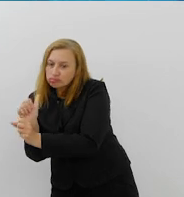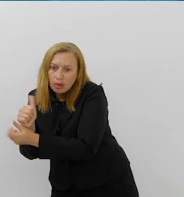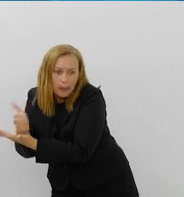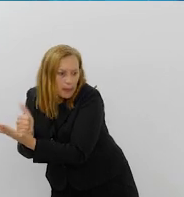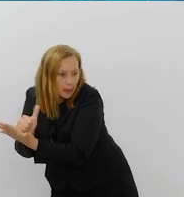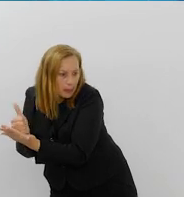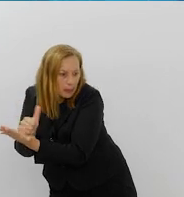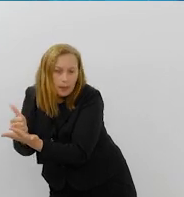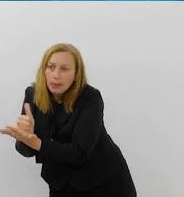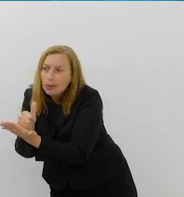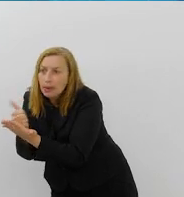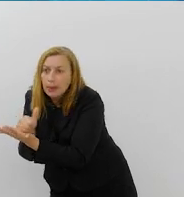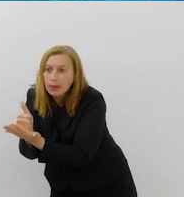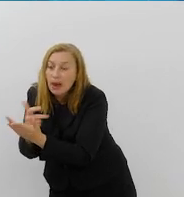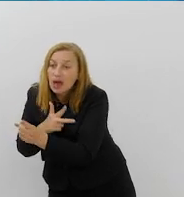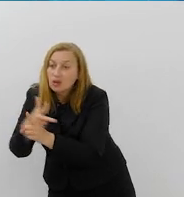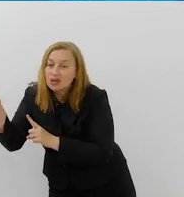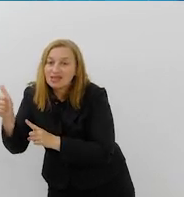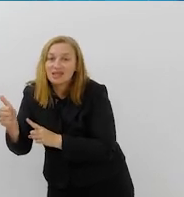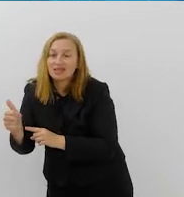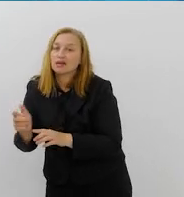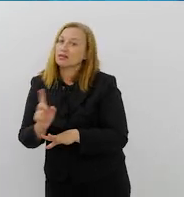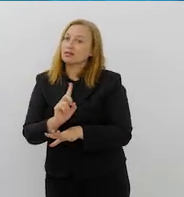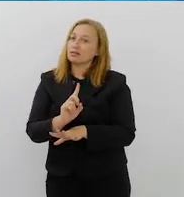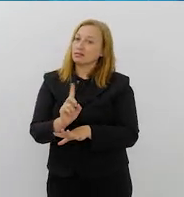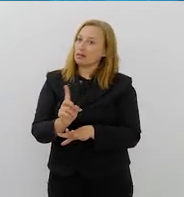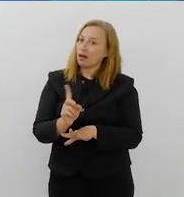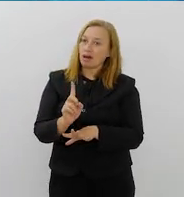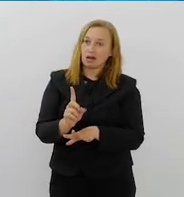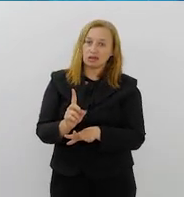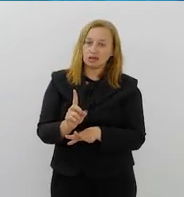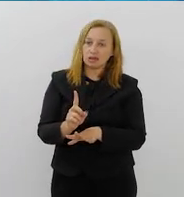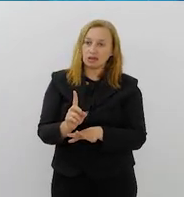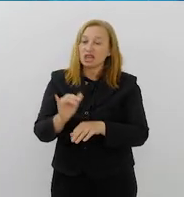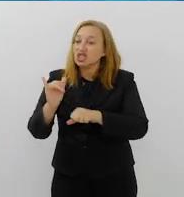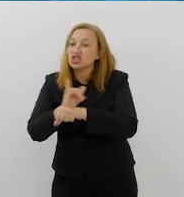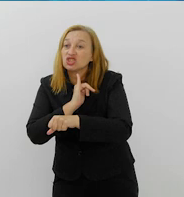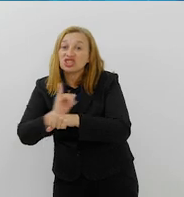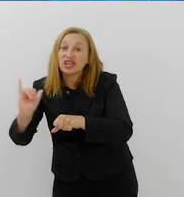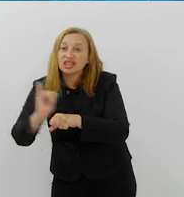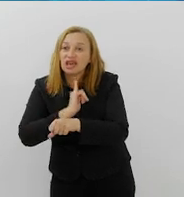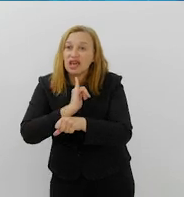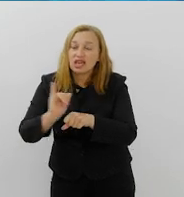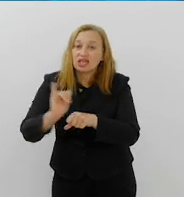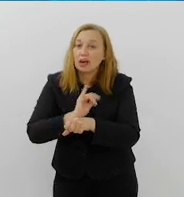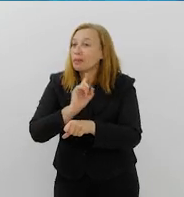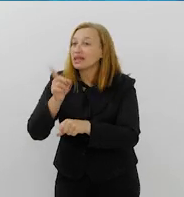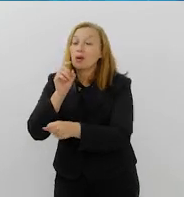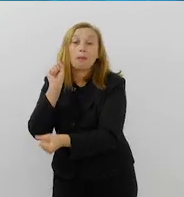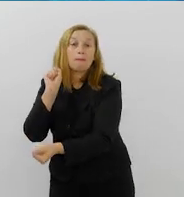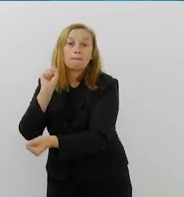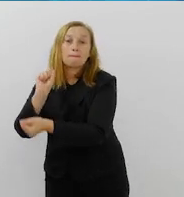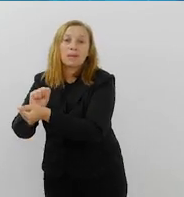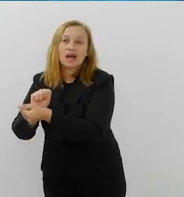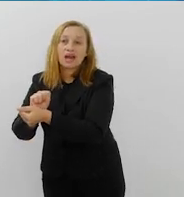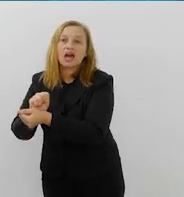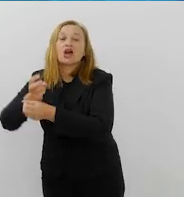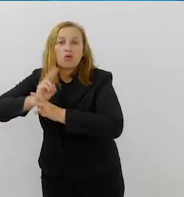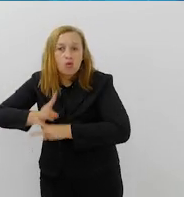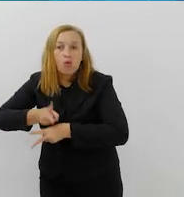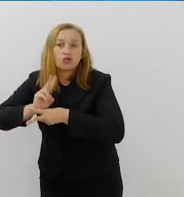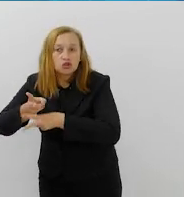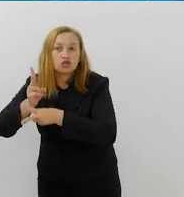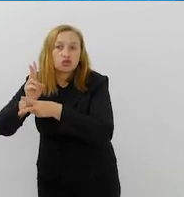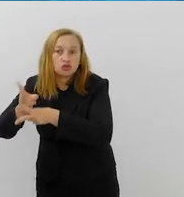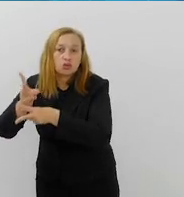cansei, não dou conta, eu vou parar. Não, eu vou criando artimanhas para que ele sempre